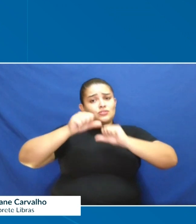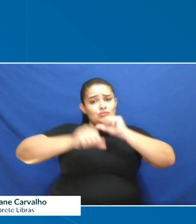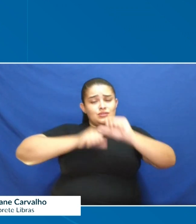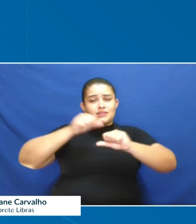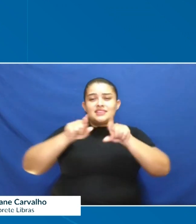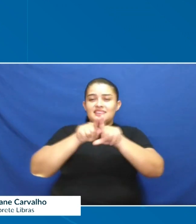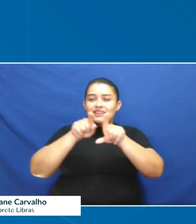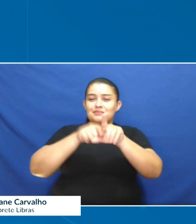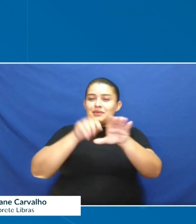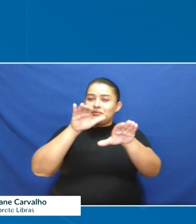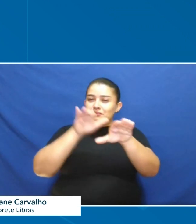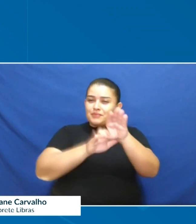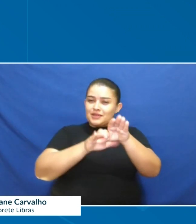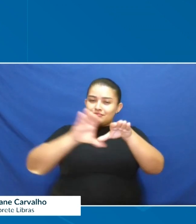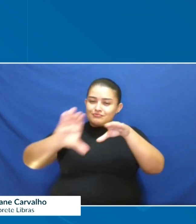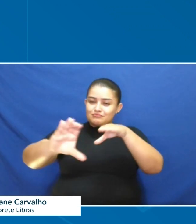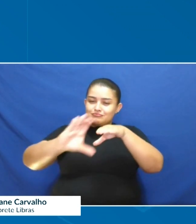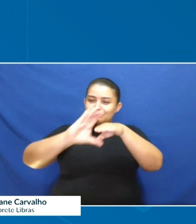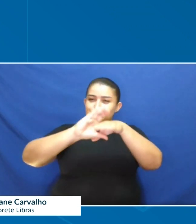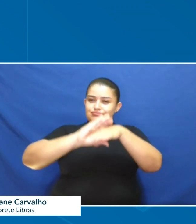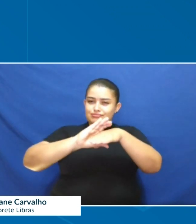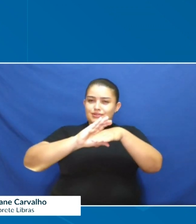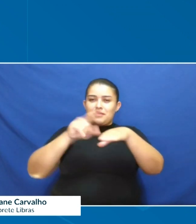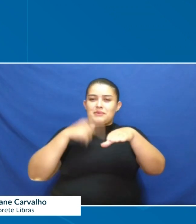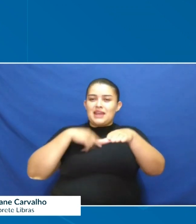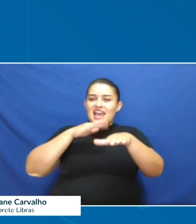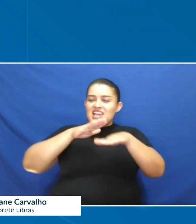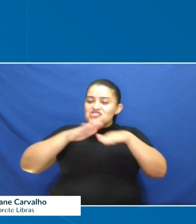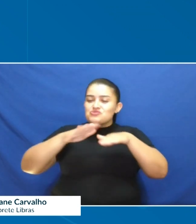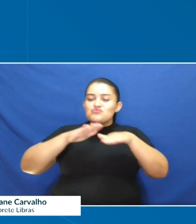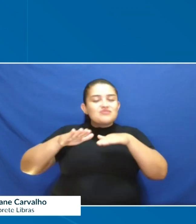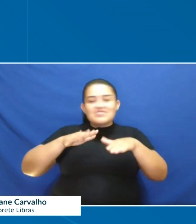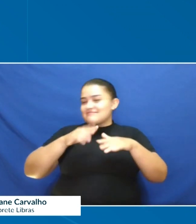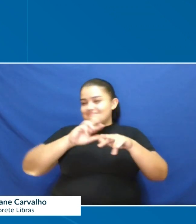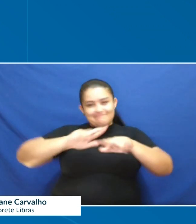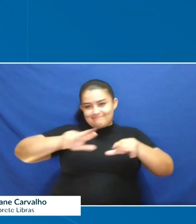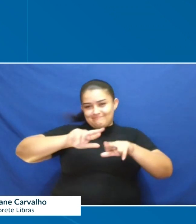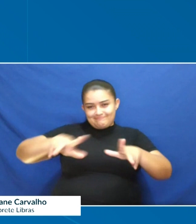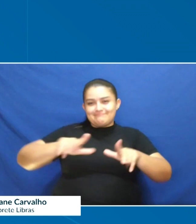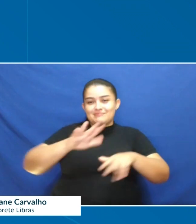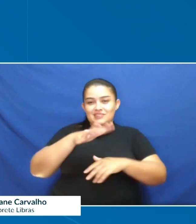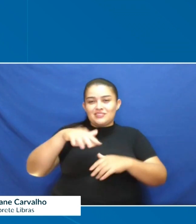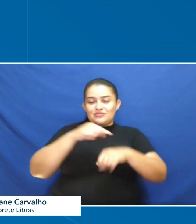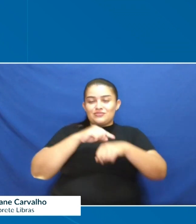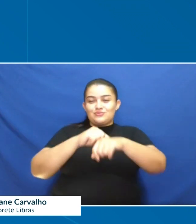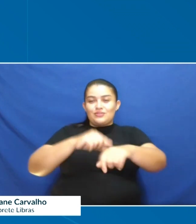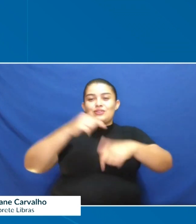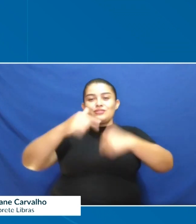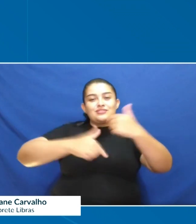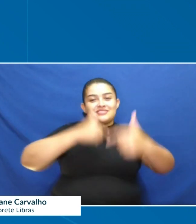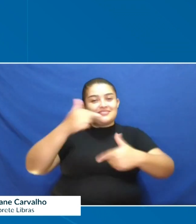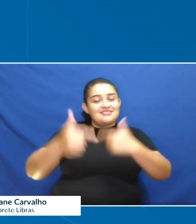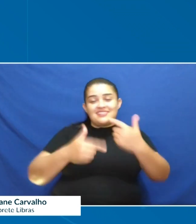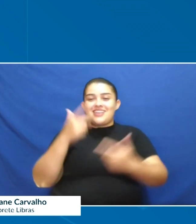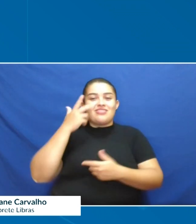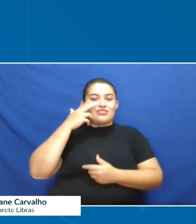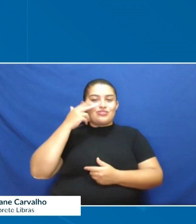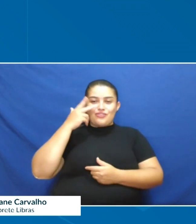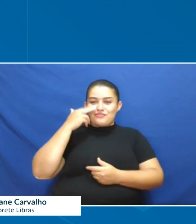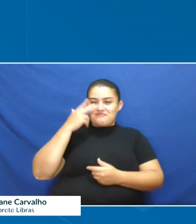uma Crocs antiderrapante, para não escorregar no ambiente de trabalho. O padrão são